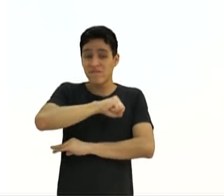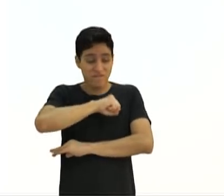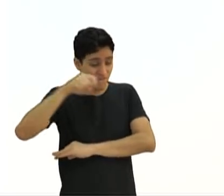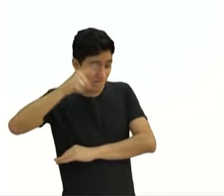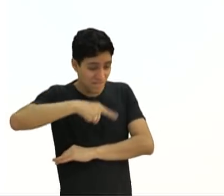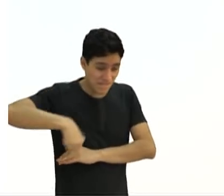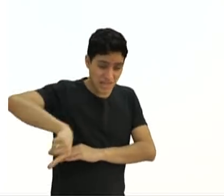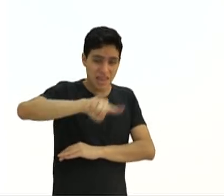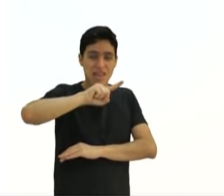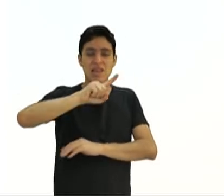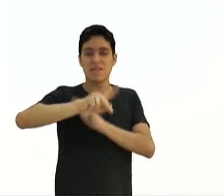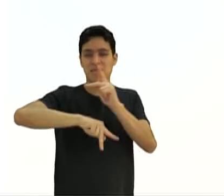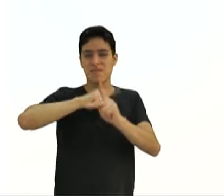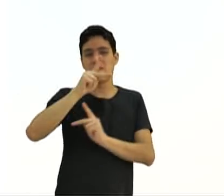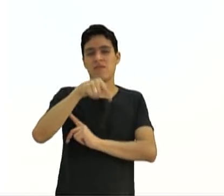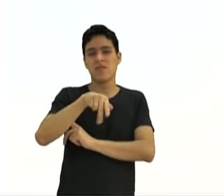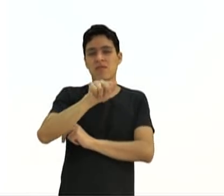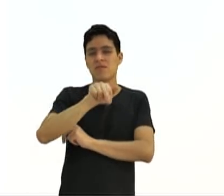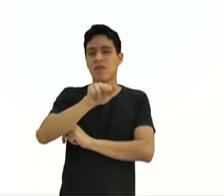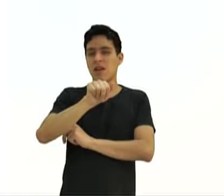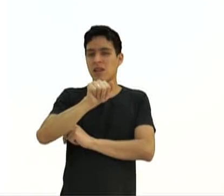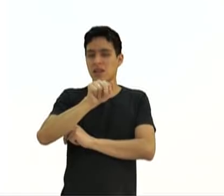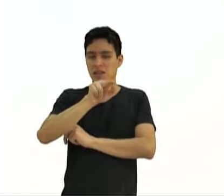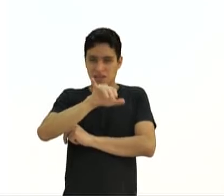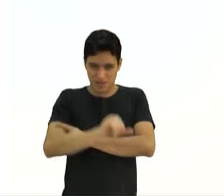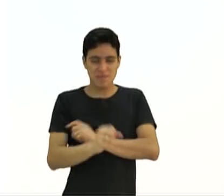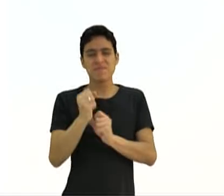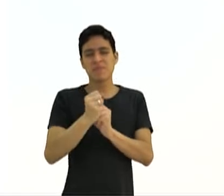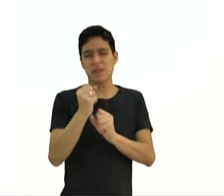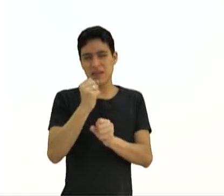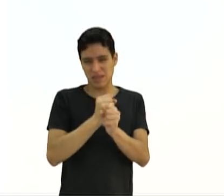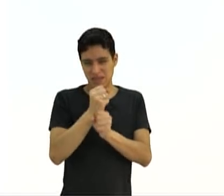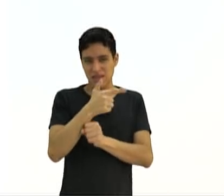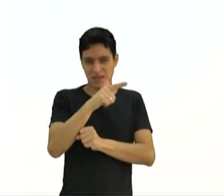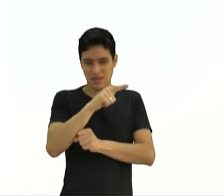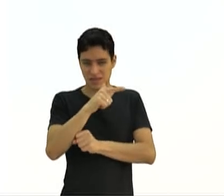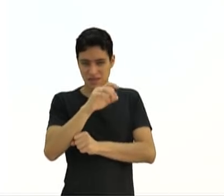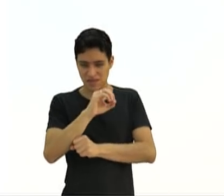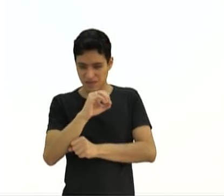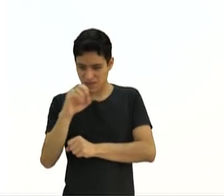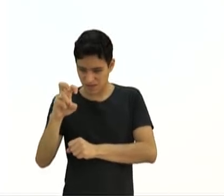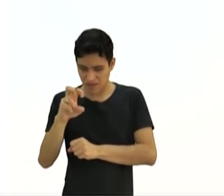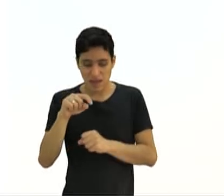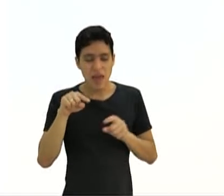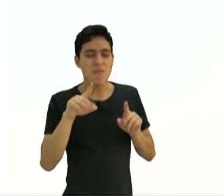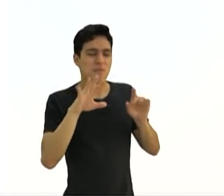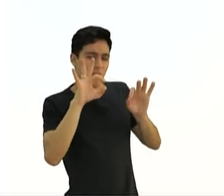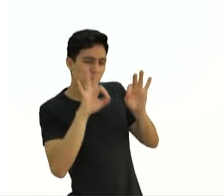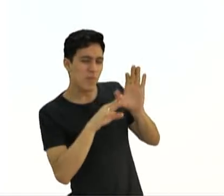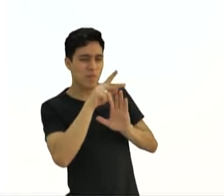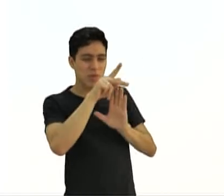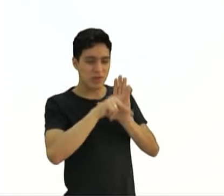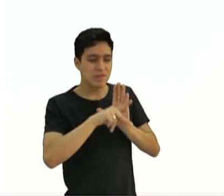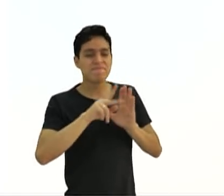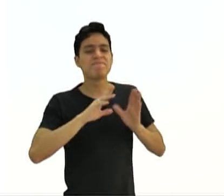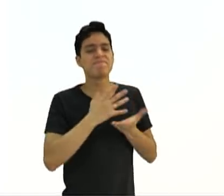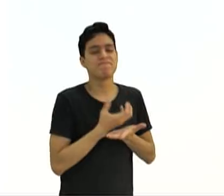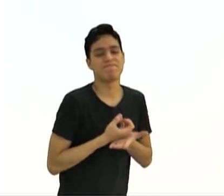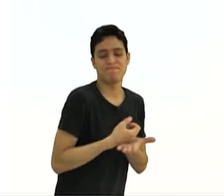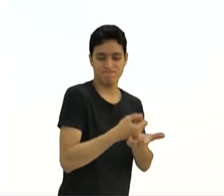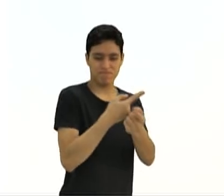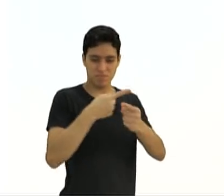é de 2005. É um projeto com cantos e músicas da tradição dos Guarani, interpretados por